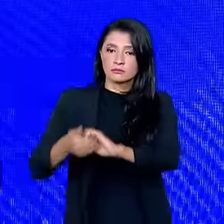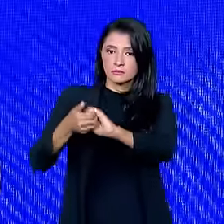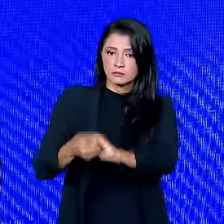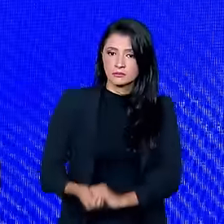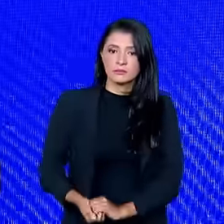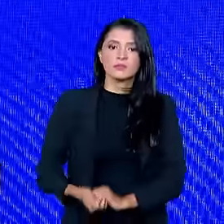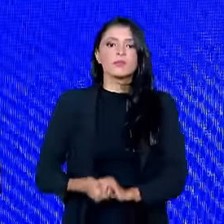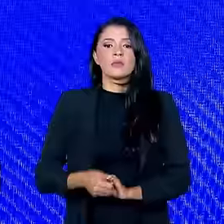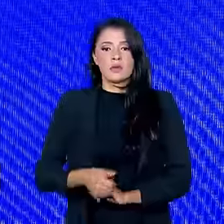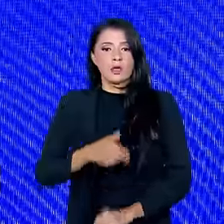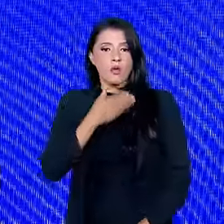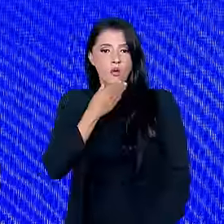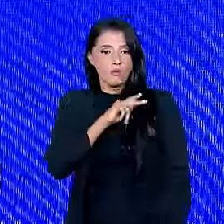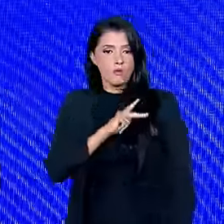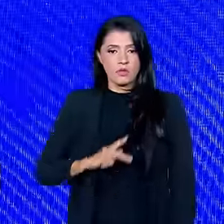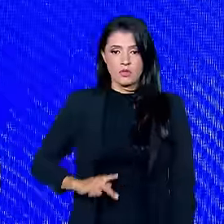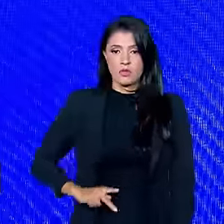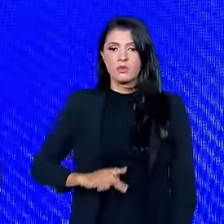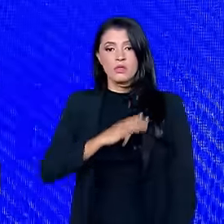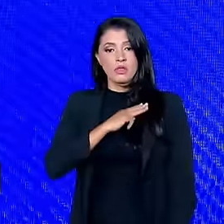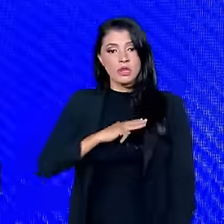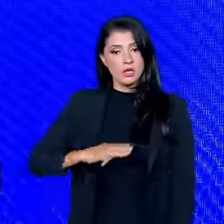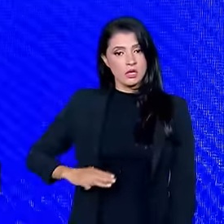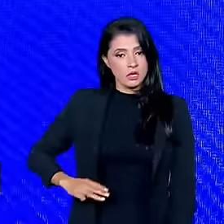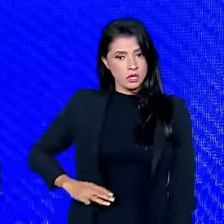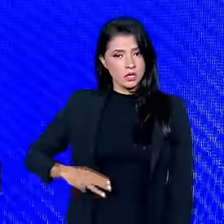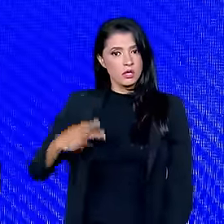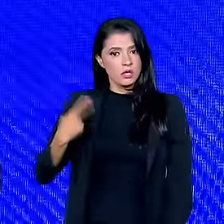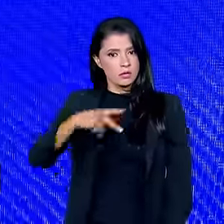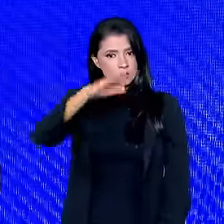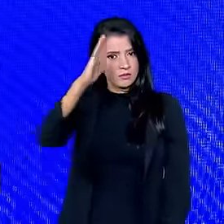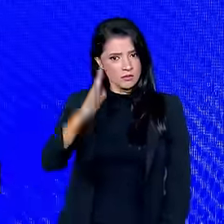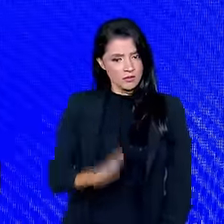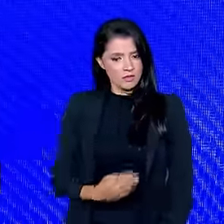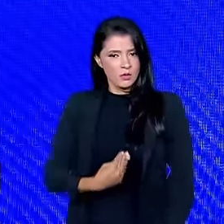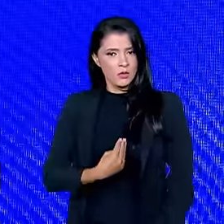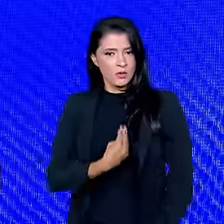ministros brasileiros e os empresários brasileiros que estão aqui.